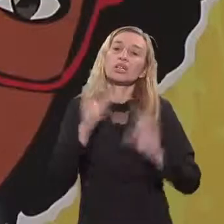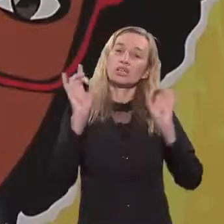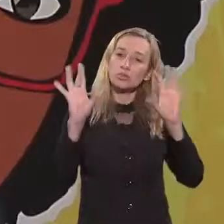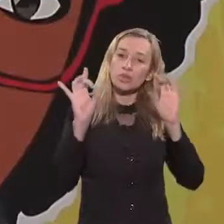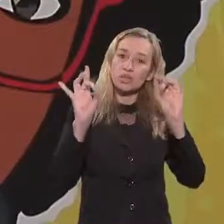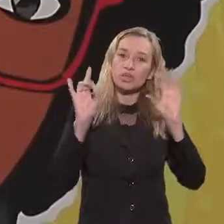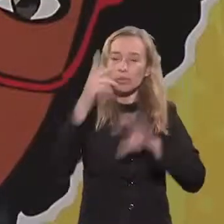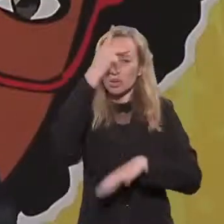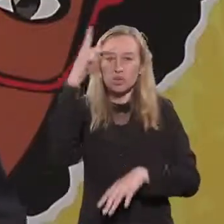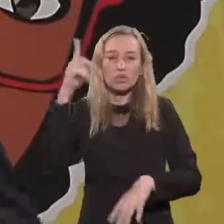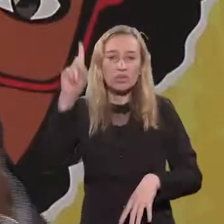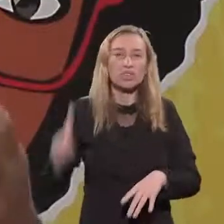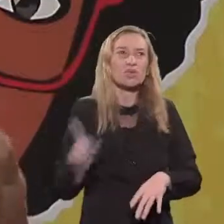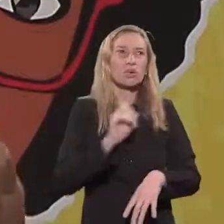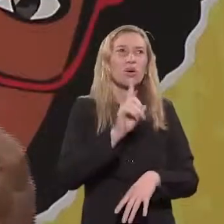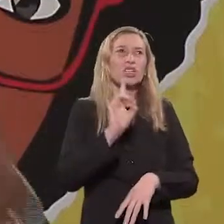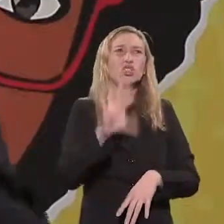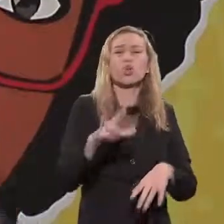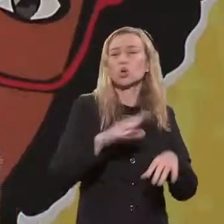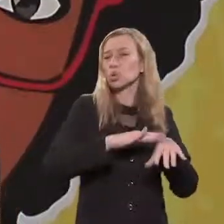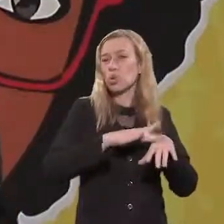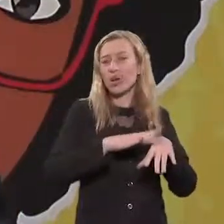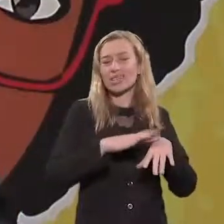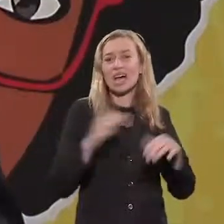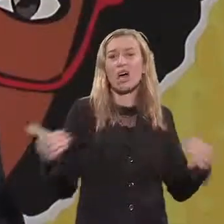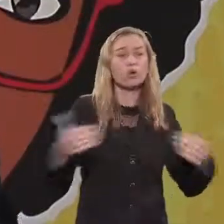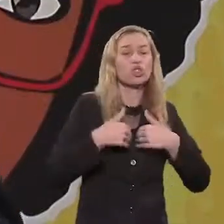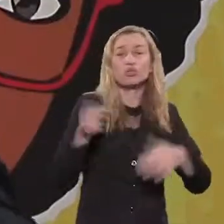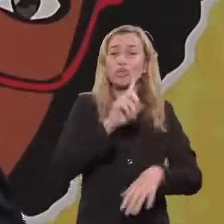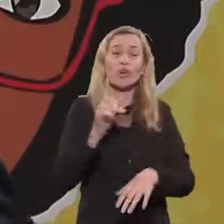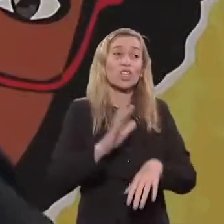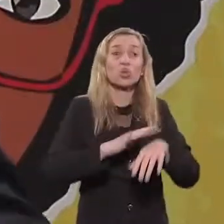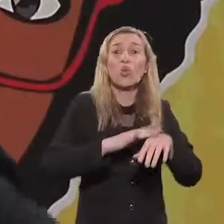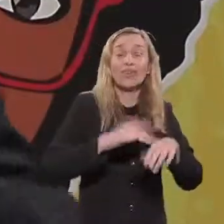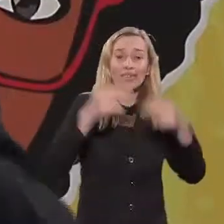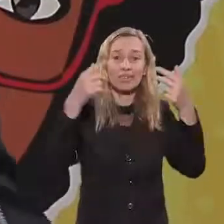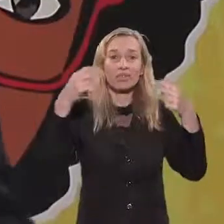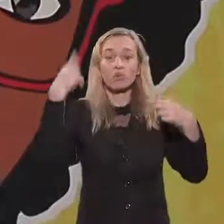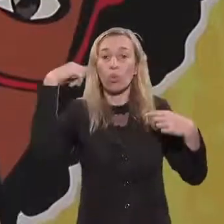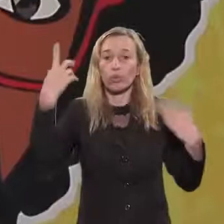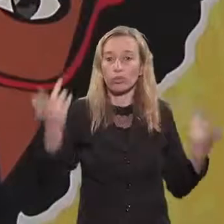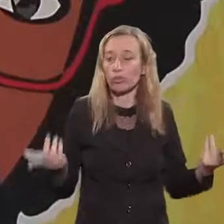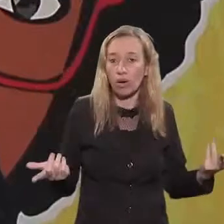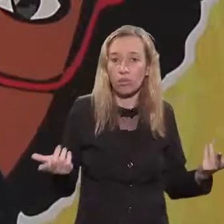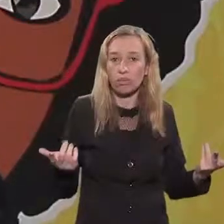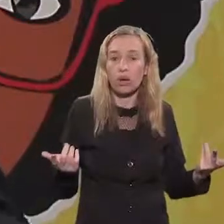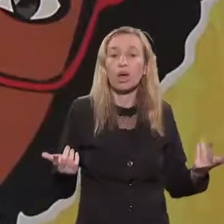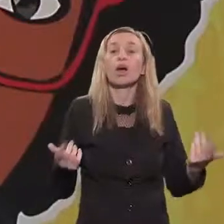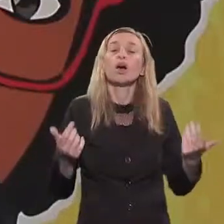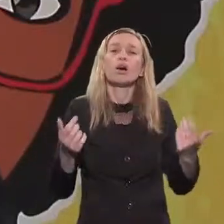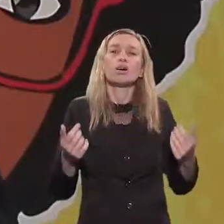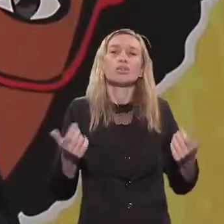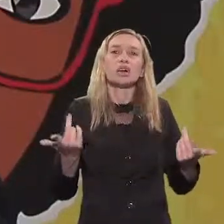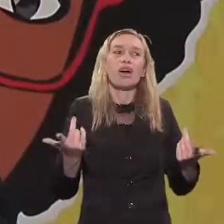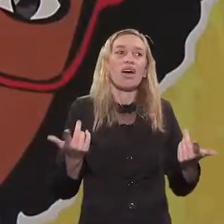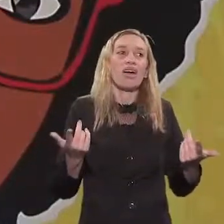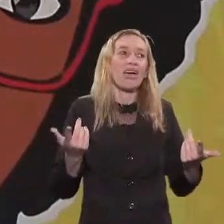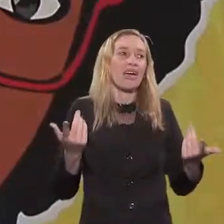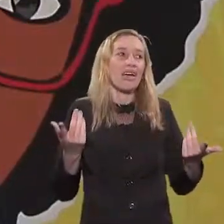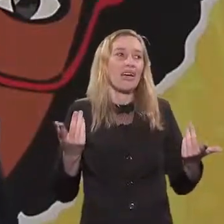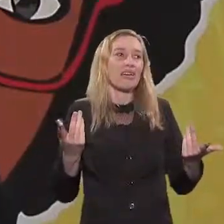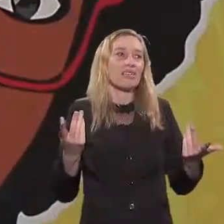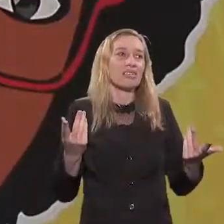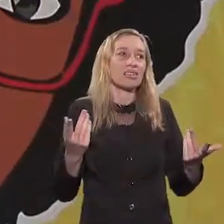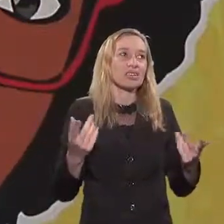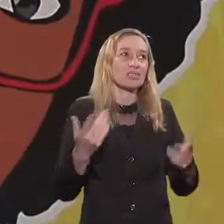pessoa com deficiência. Não é só a doença. Resumindo, né, autismo não é doença psiquiátrica. Não é. E não pode ser